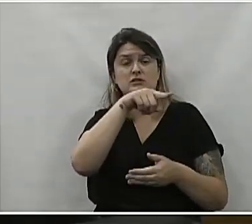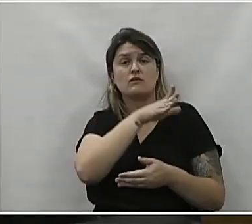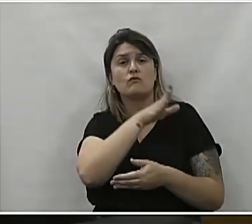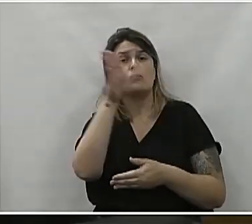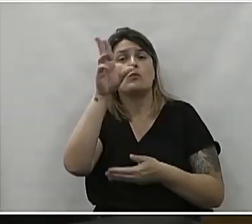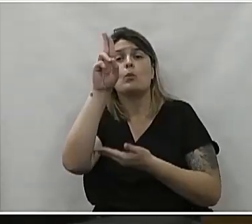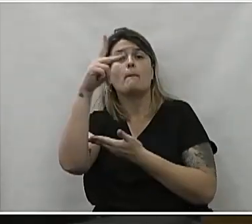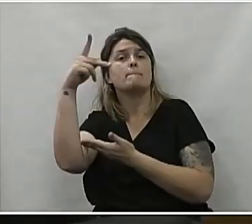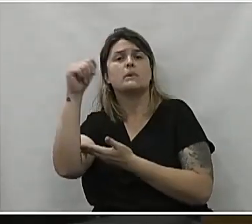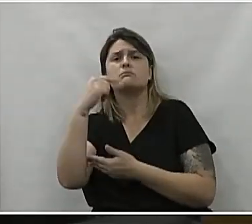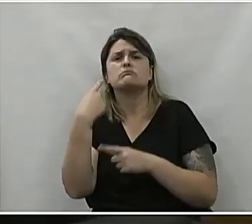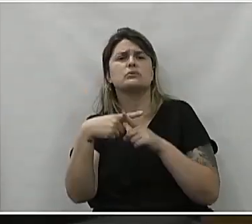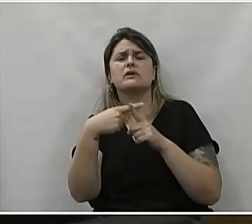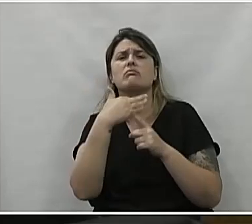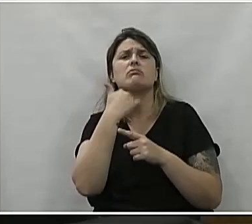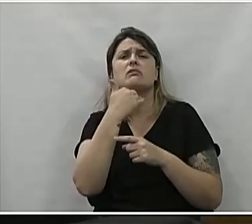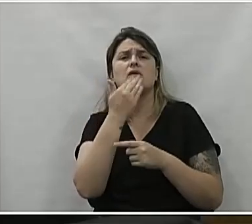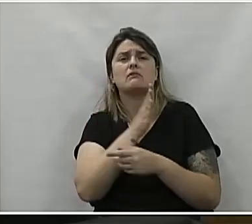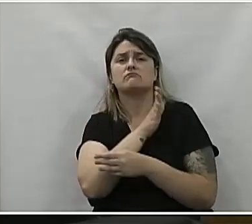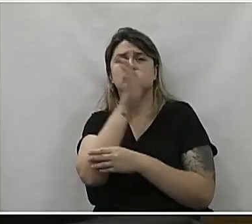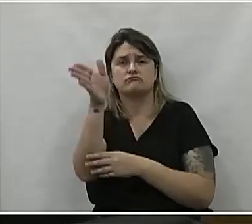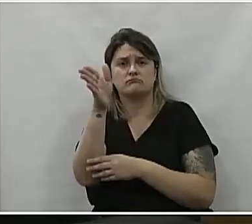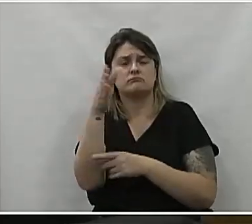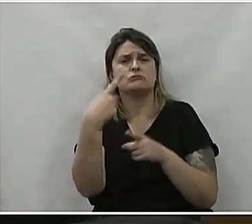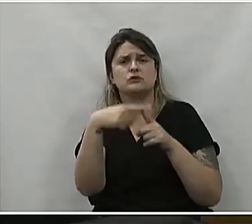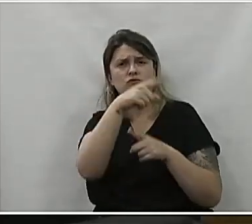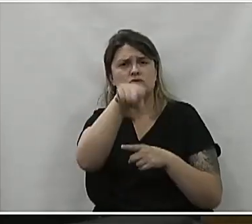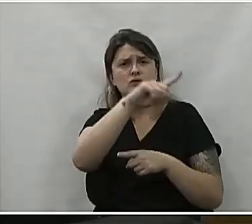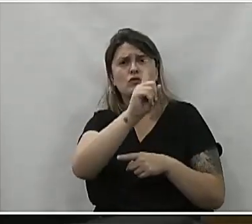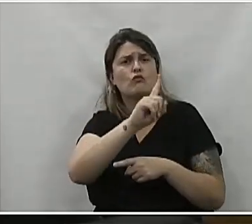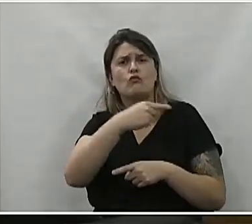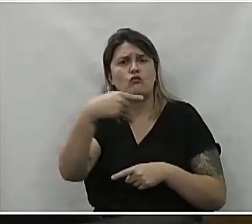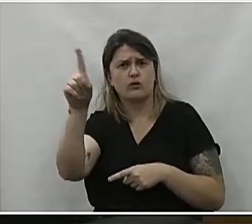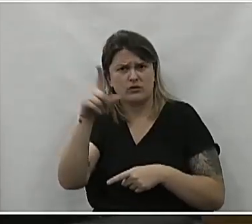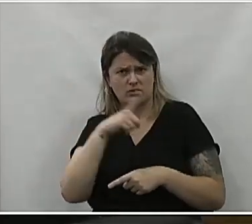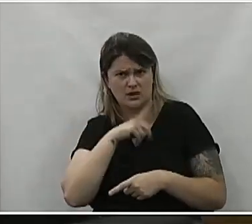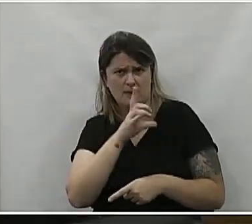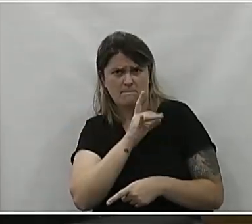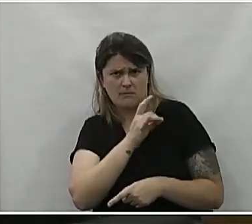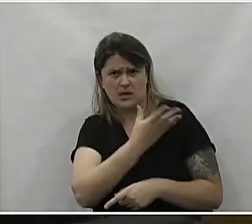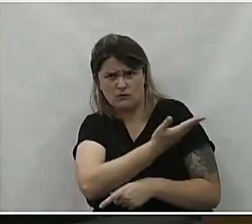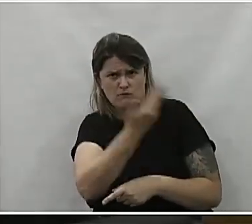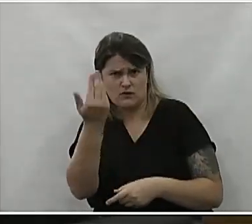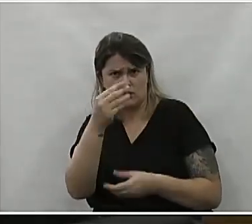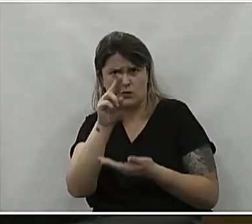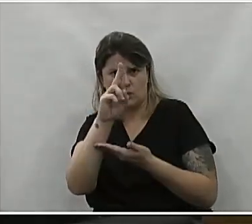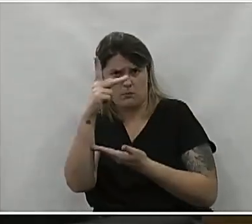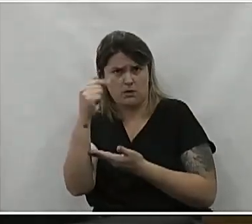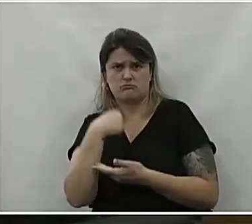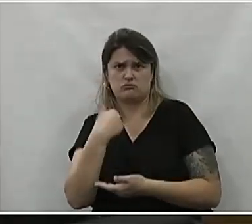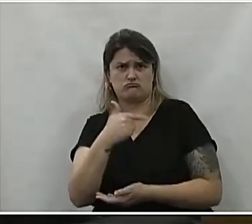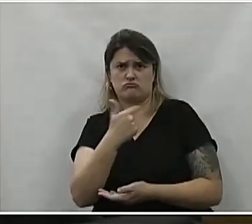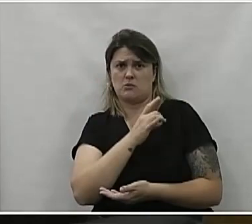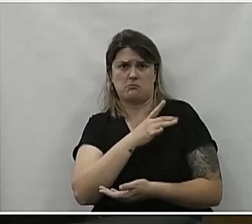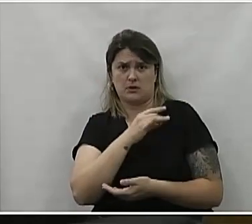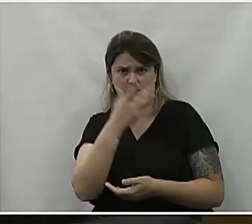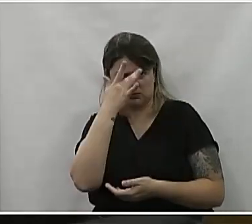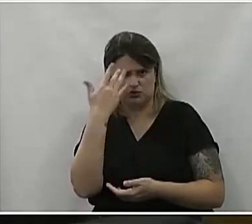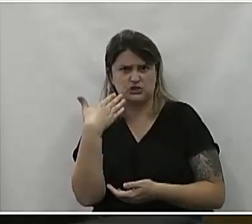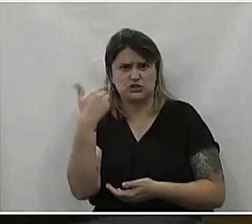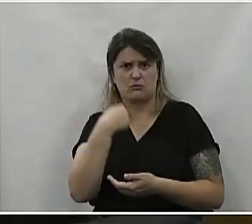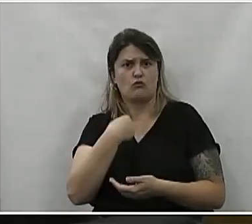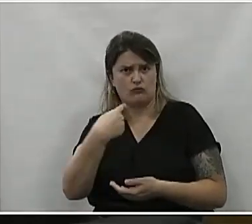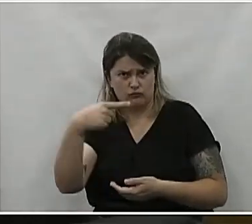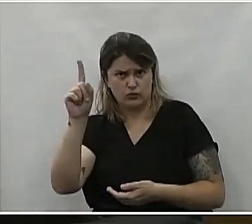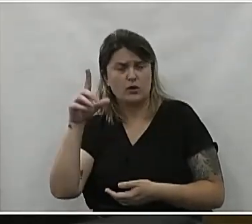que que não apareceram Nem o secretário Nem o prefeito lá Por que que vocês Não foram lá Vocês têm medo De aparecer na UPA Eu não tenho medo Eu sou chamado Eu vou lá